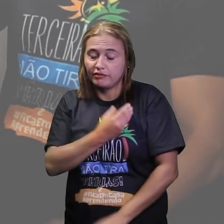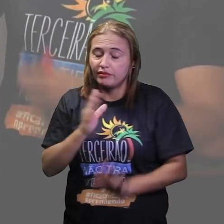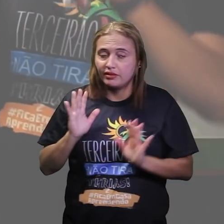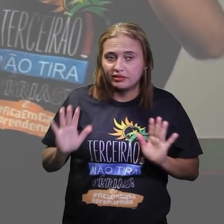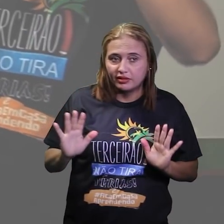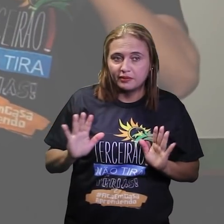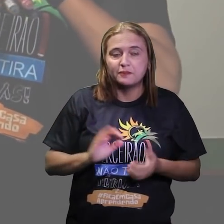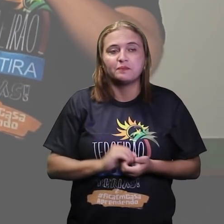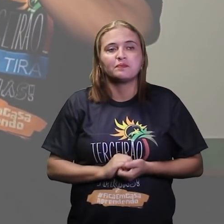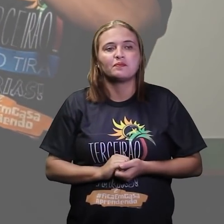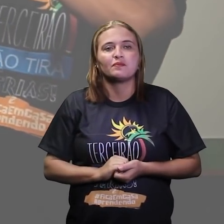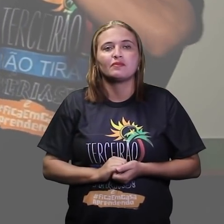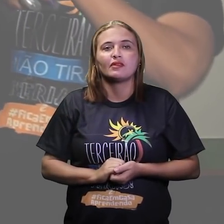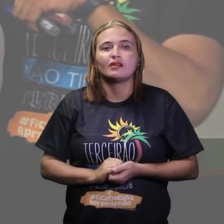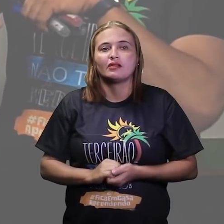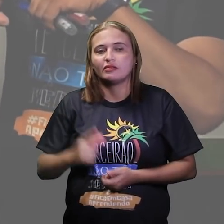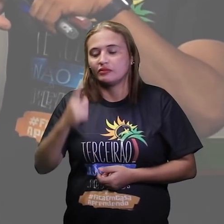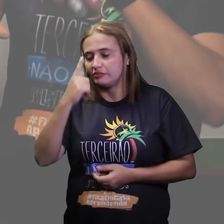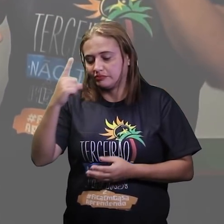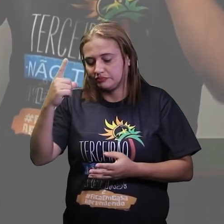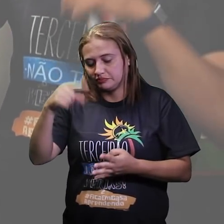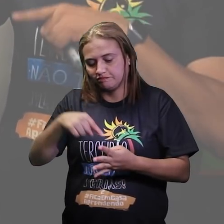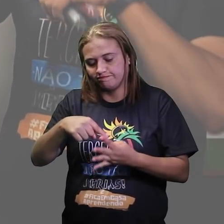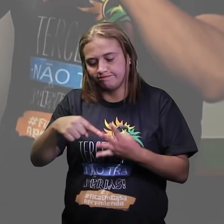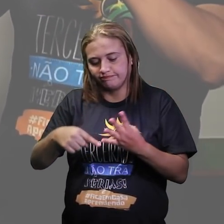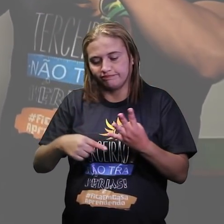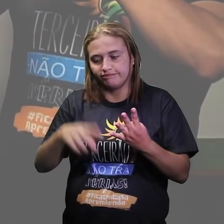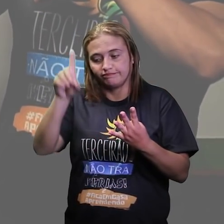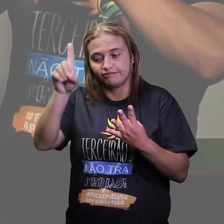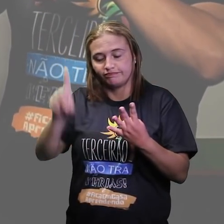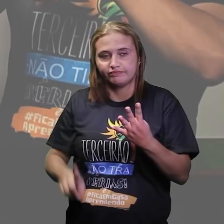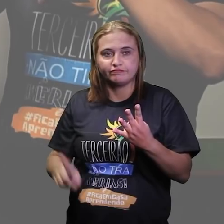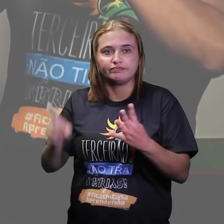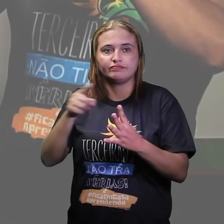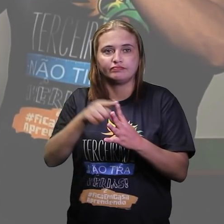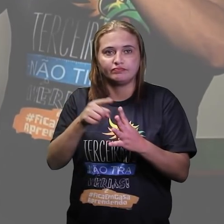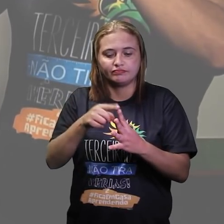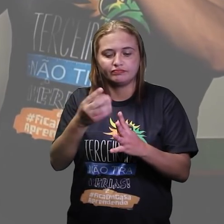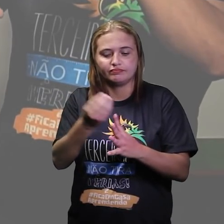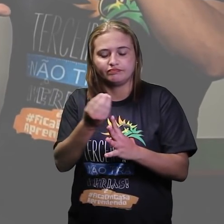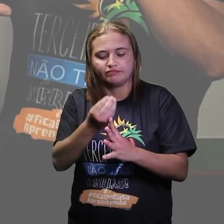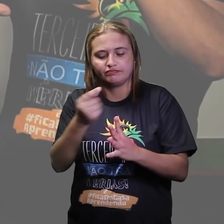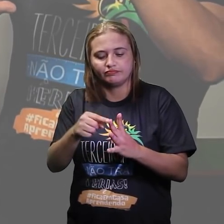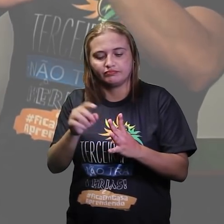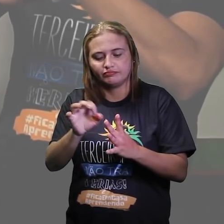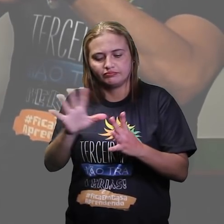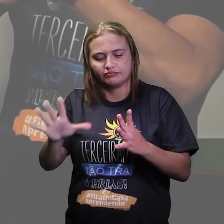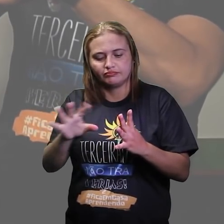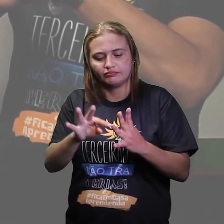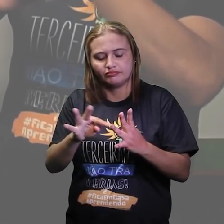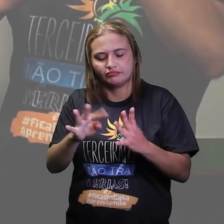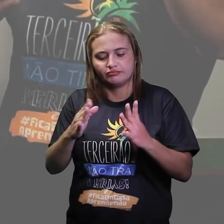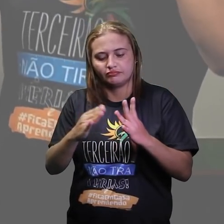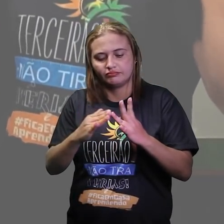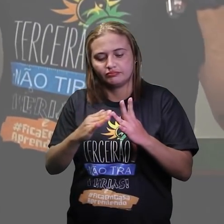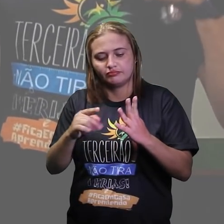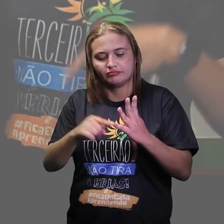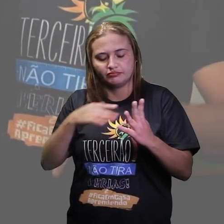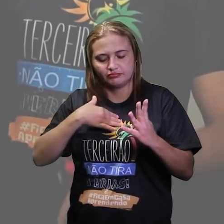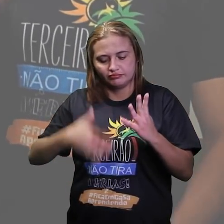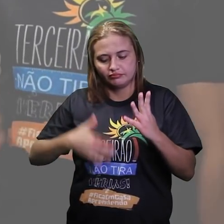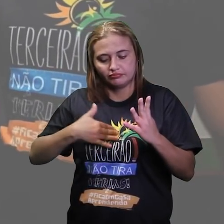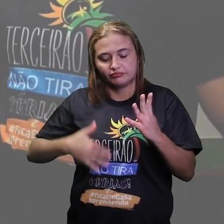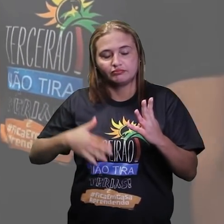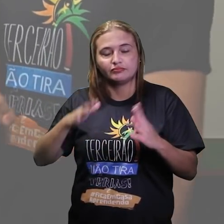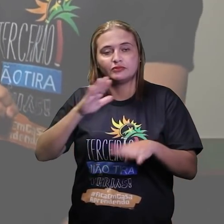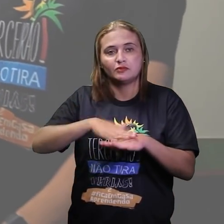Olha só, segundo Locke, nós temos 4 direitos naturais. Pega essa aqui para ti, ó. O direito à vida, o direito à liberdade, o direito à propriedade, o direito ao corpo. Para ele, o mais importante